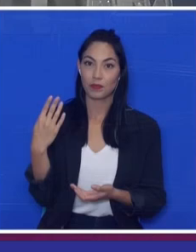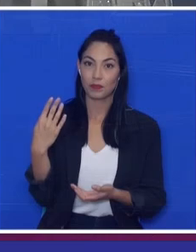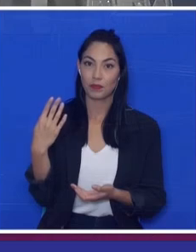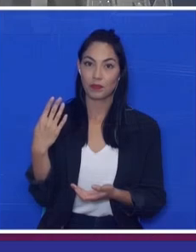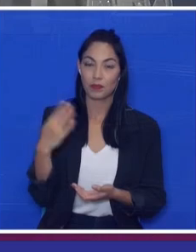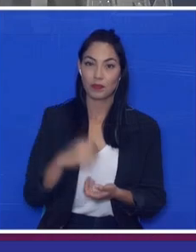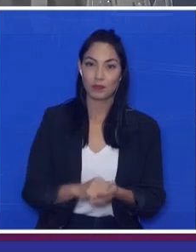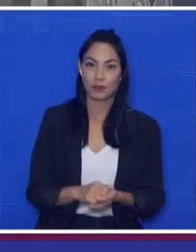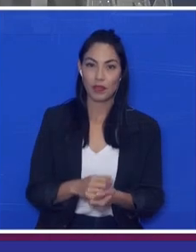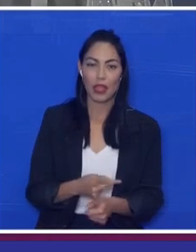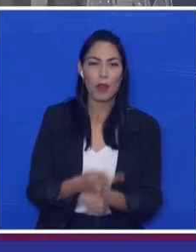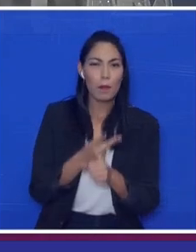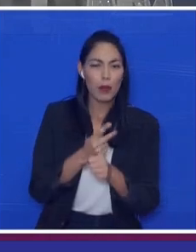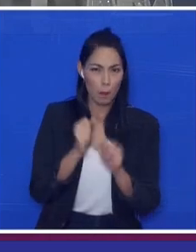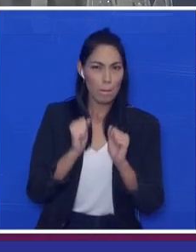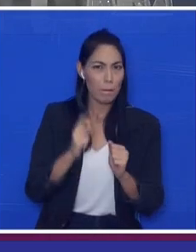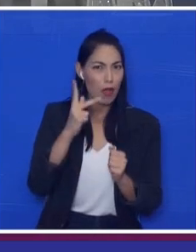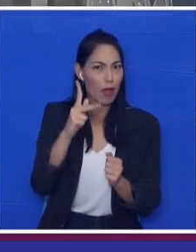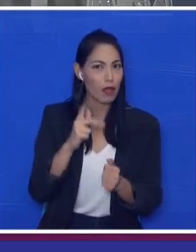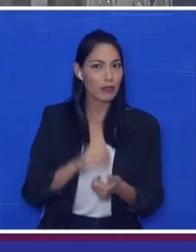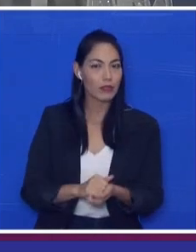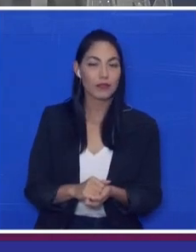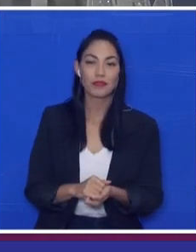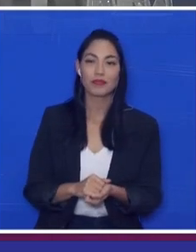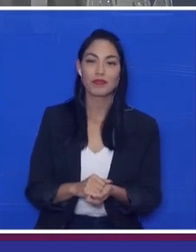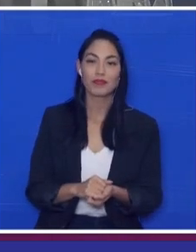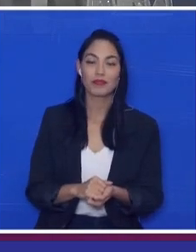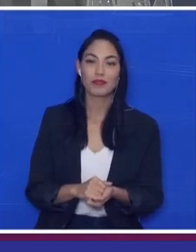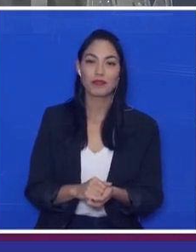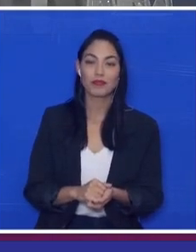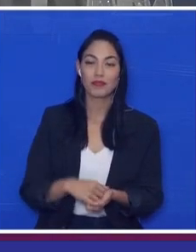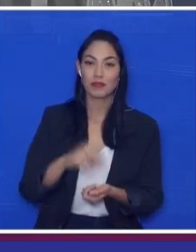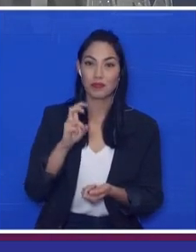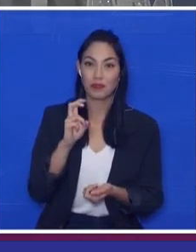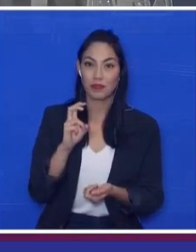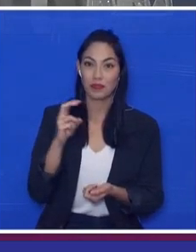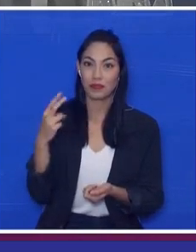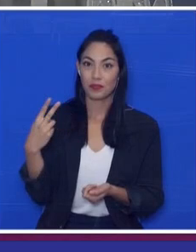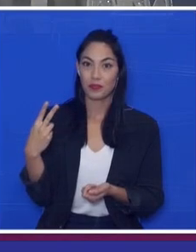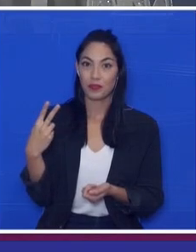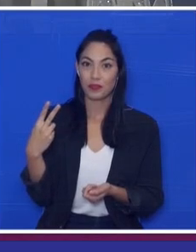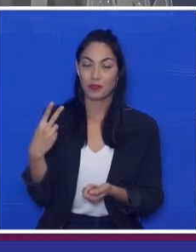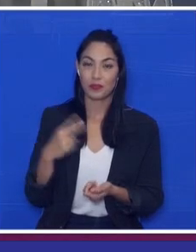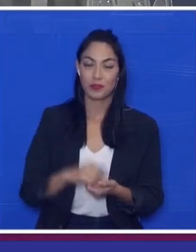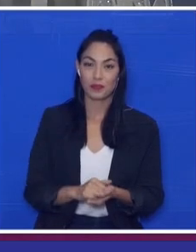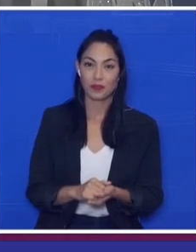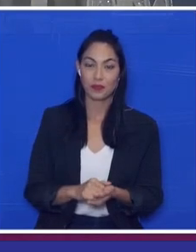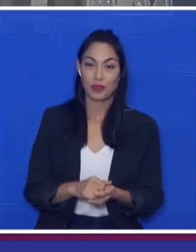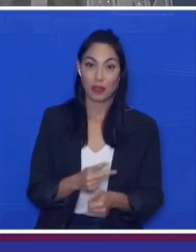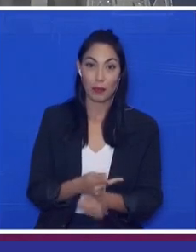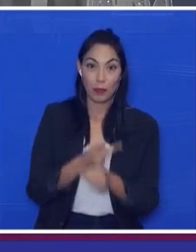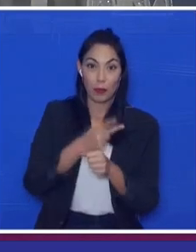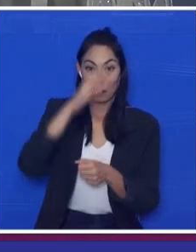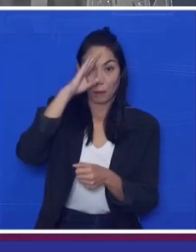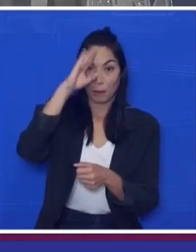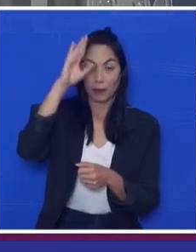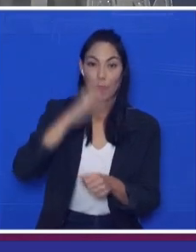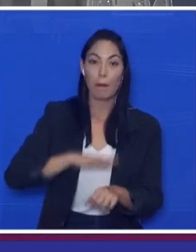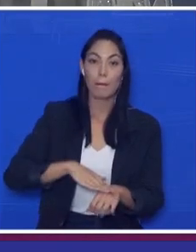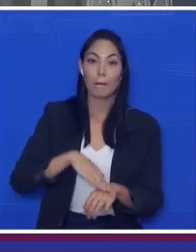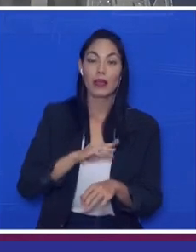5.484. Quem sabe esse prêmio sai para você. Vem chegando mais uma bola, 52. Prêmio principal em mais